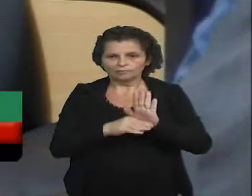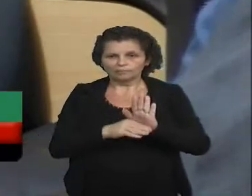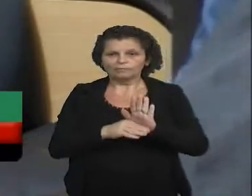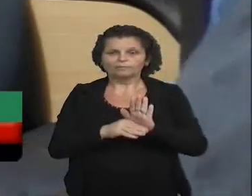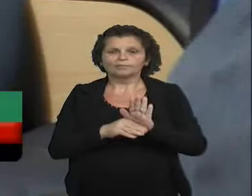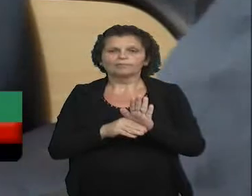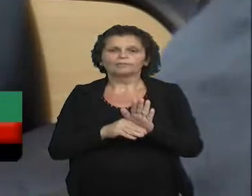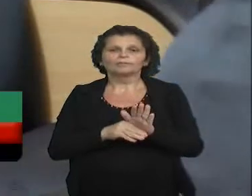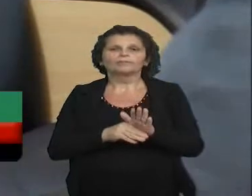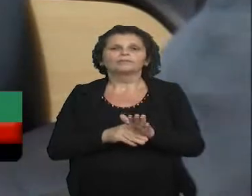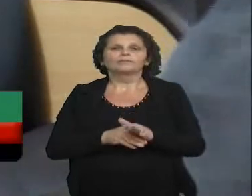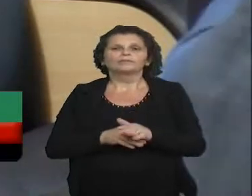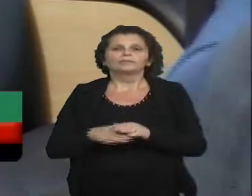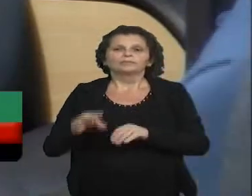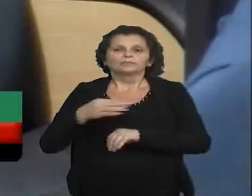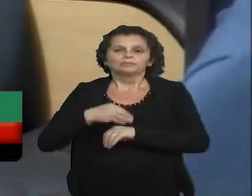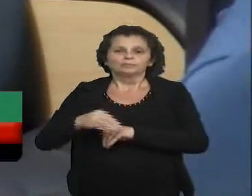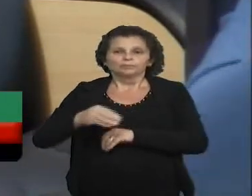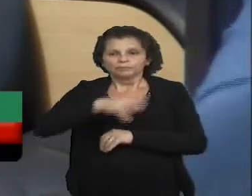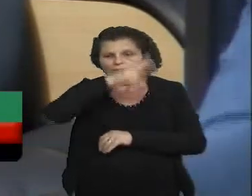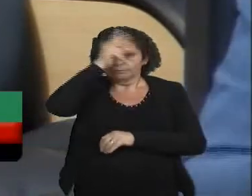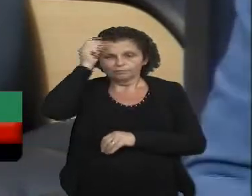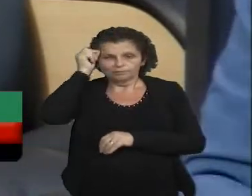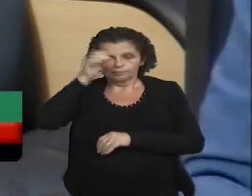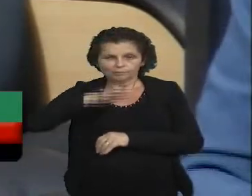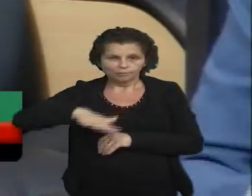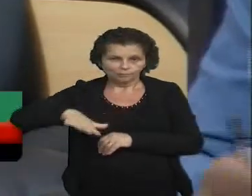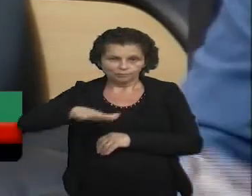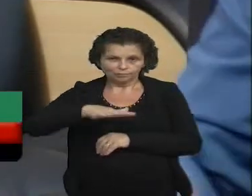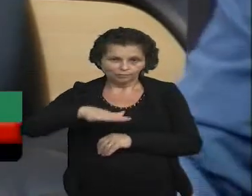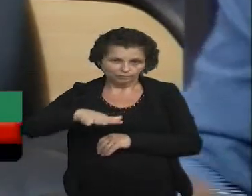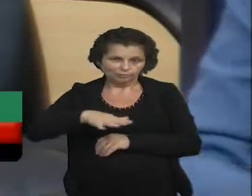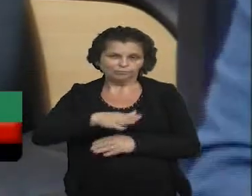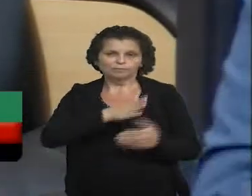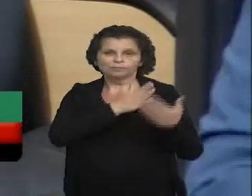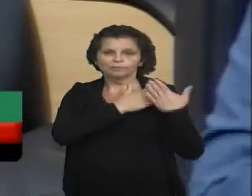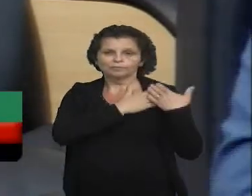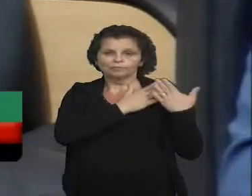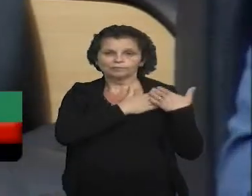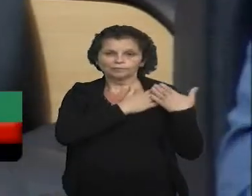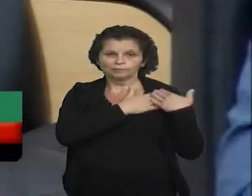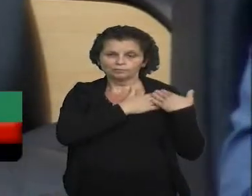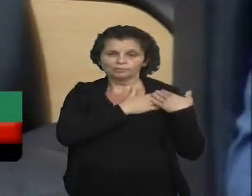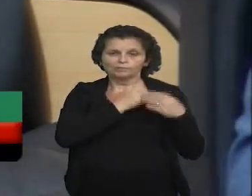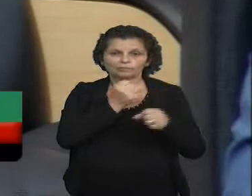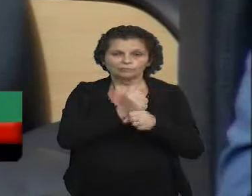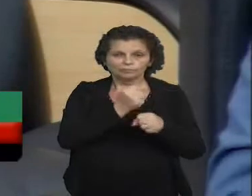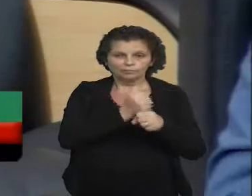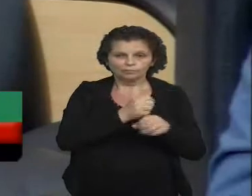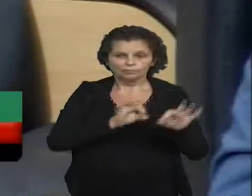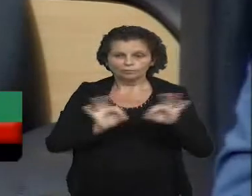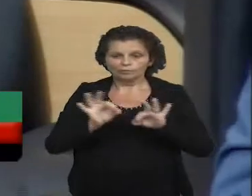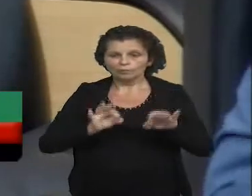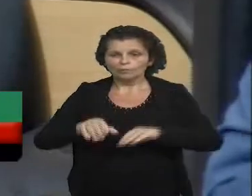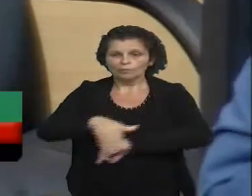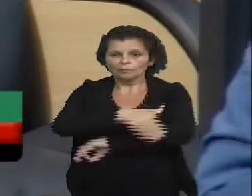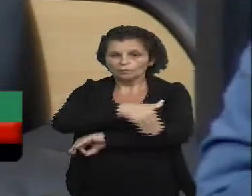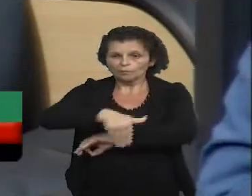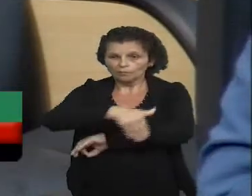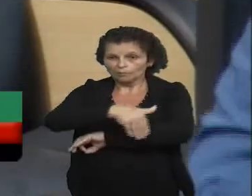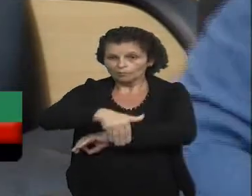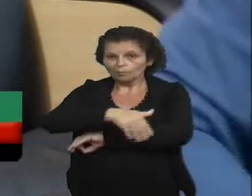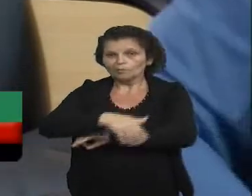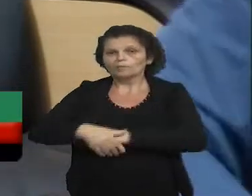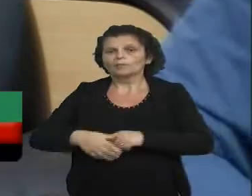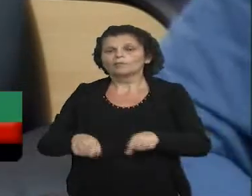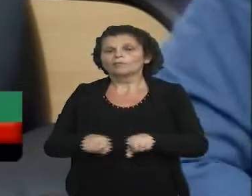regimentais, que seja enviado ofício ao senhor prefeito para que determine ao setor competente de serviços e obras recapeamento asfáltico à